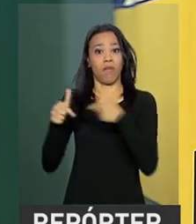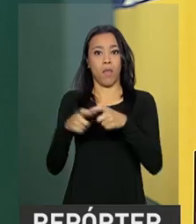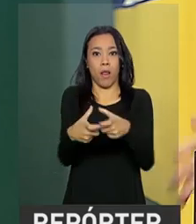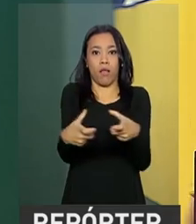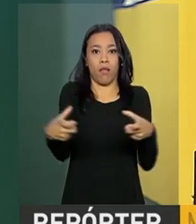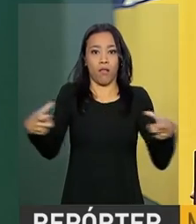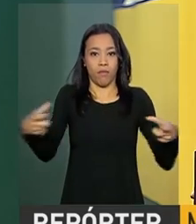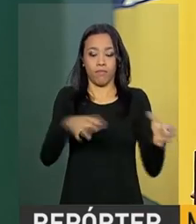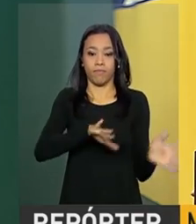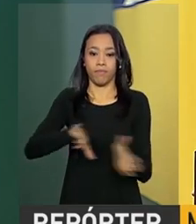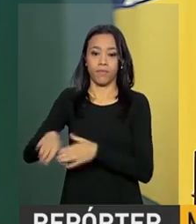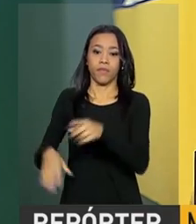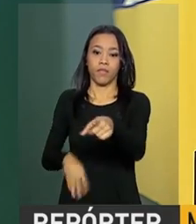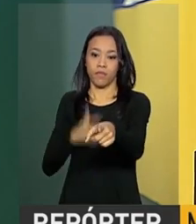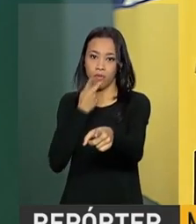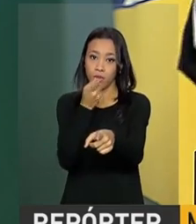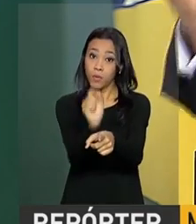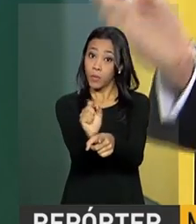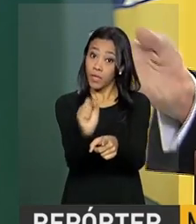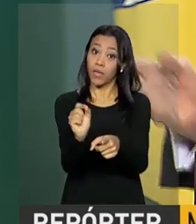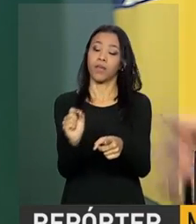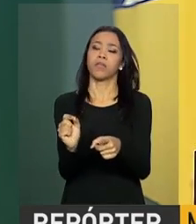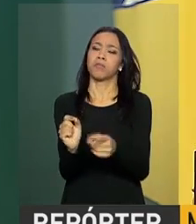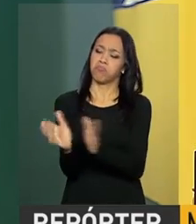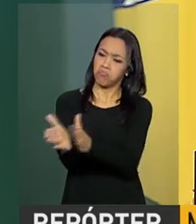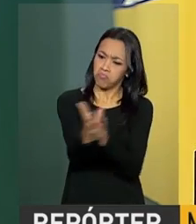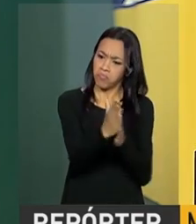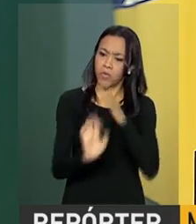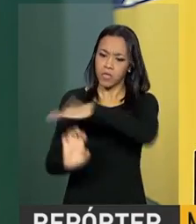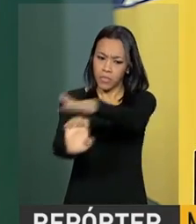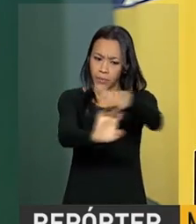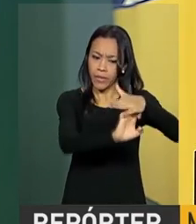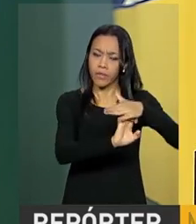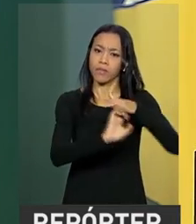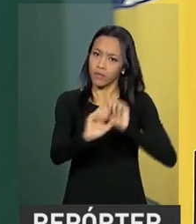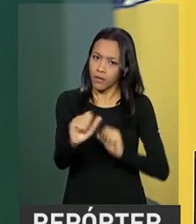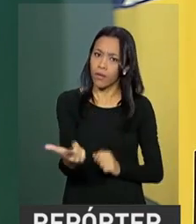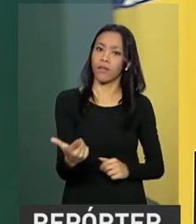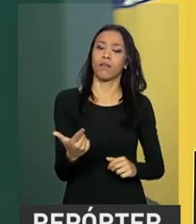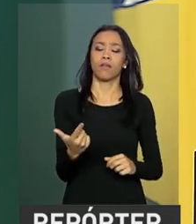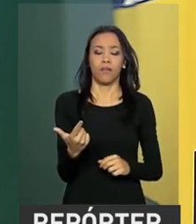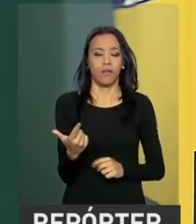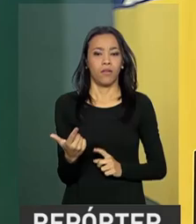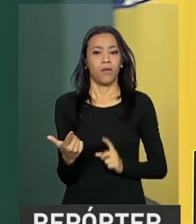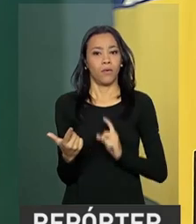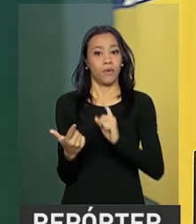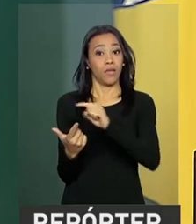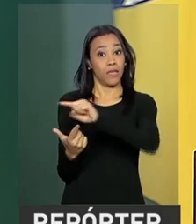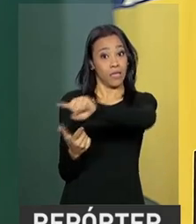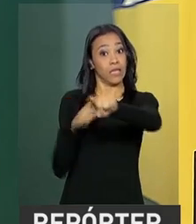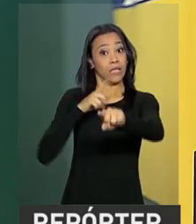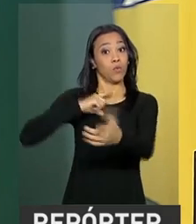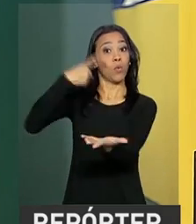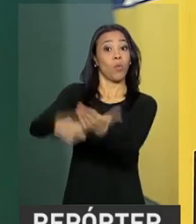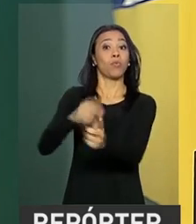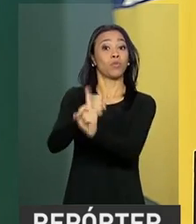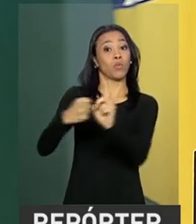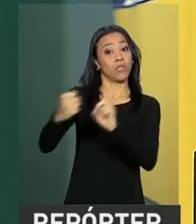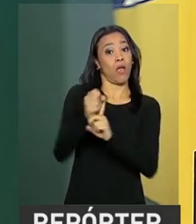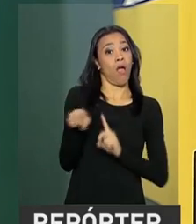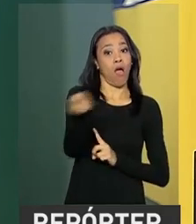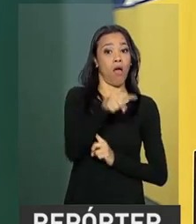a iniciativa privada prestigia a propriedade é claro que lhes dá uma função social mas